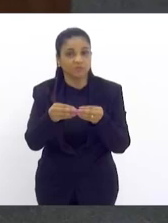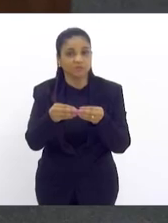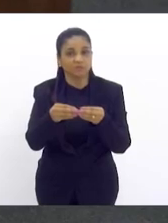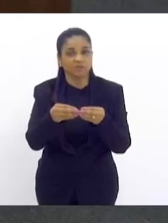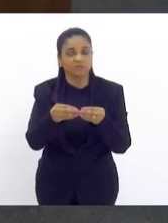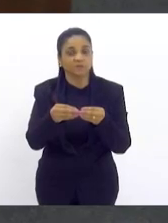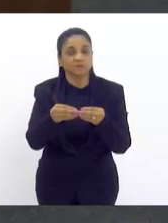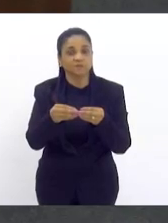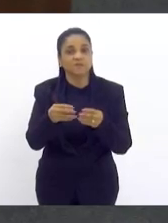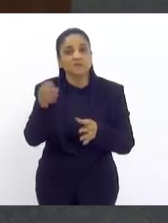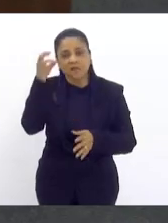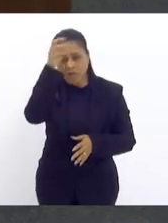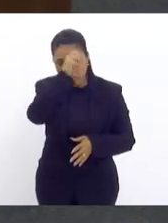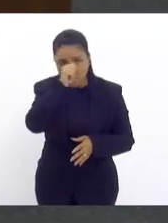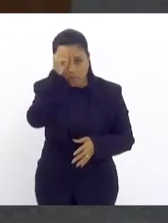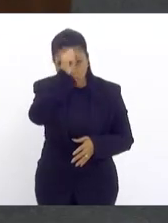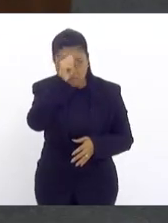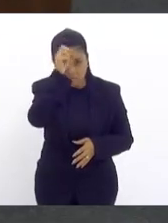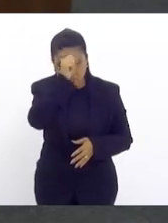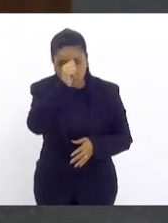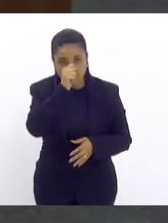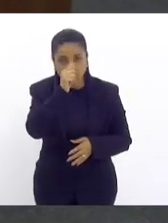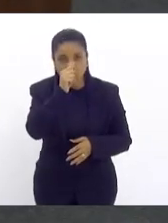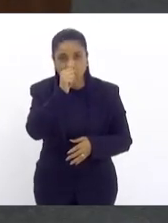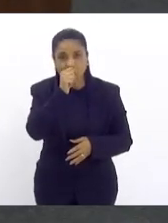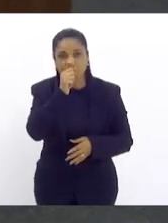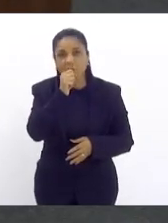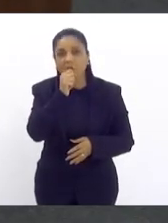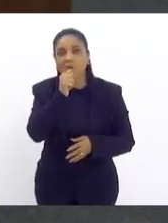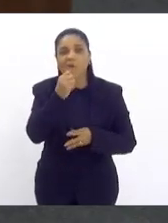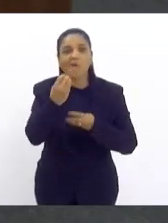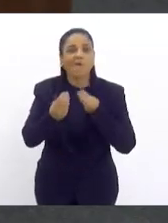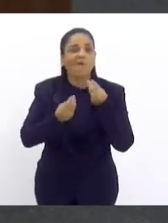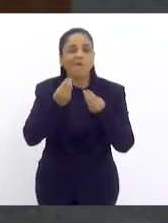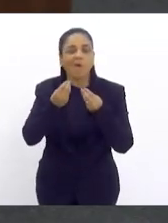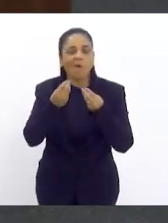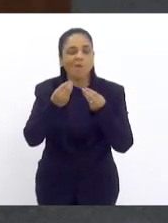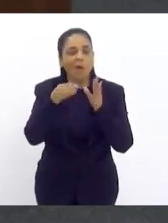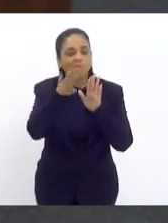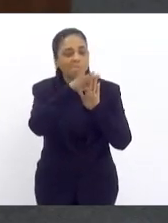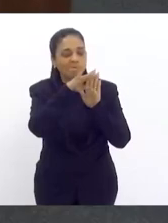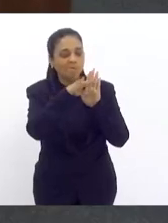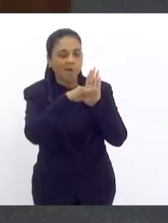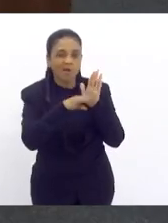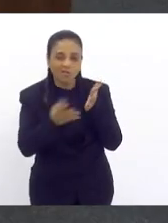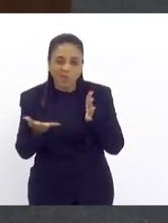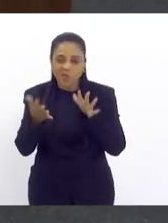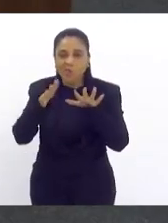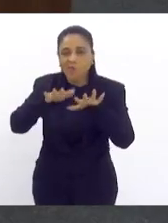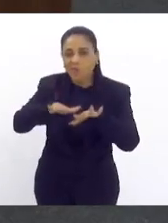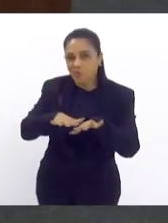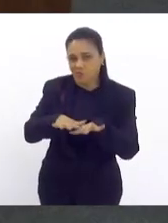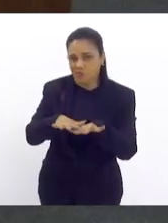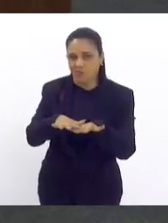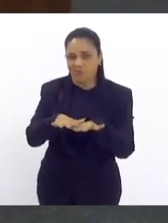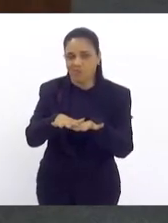é aprendendo a lidar com a pauta da inclusão que chega hoje